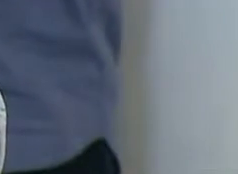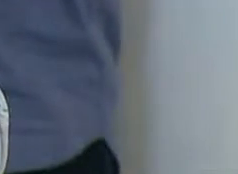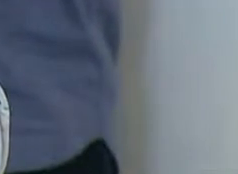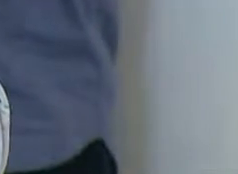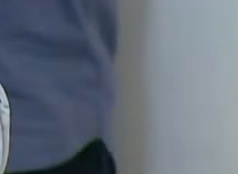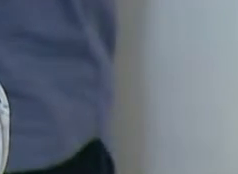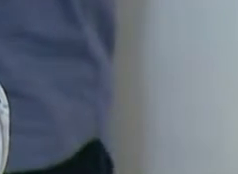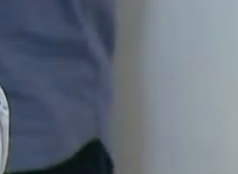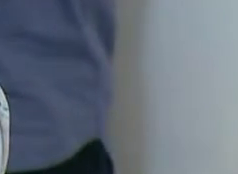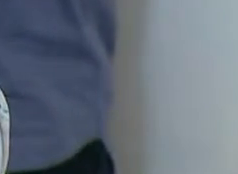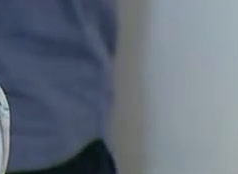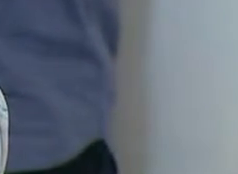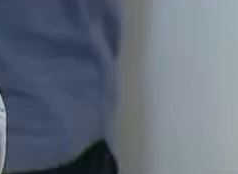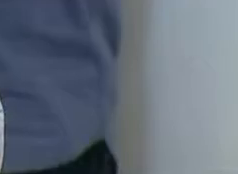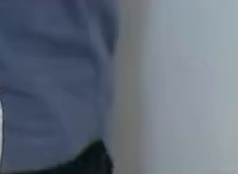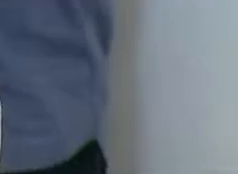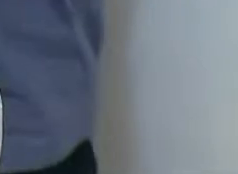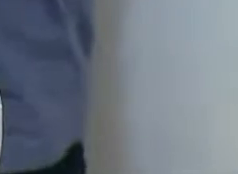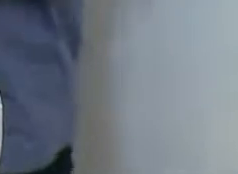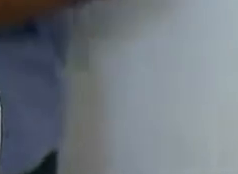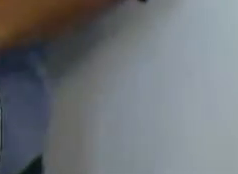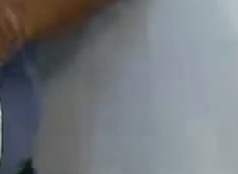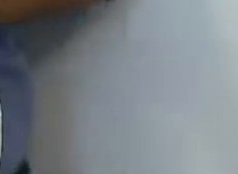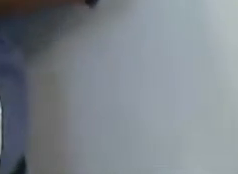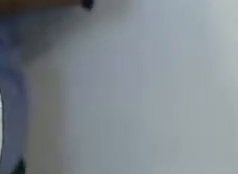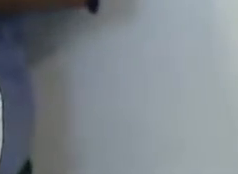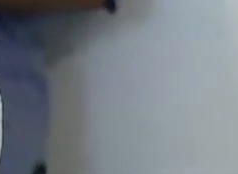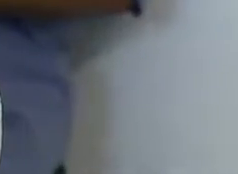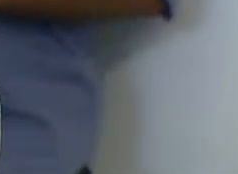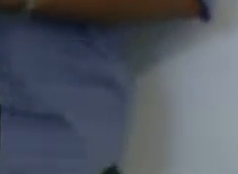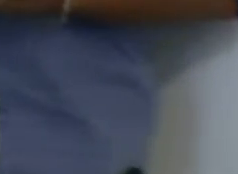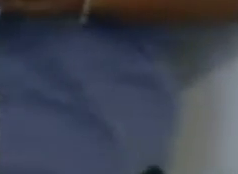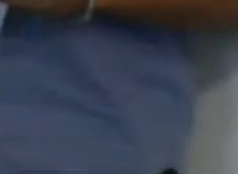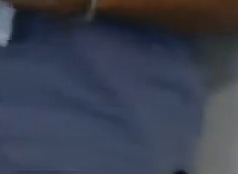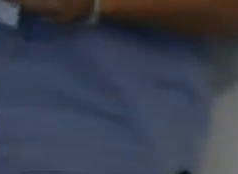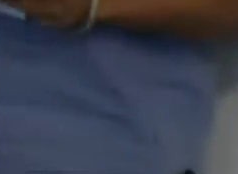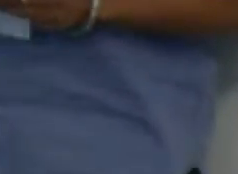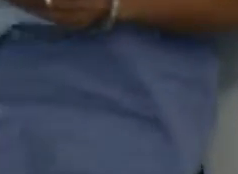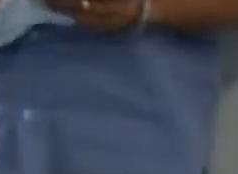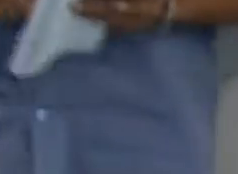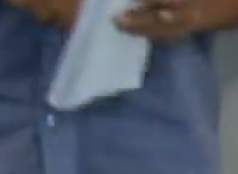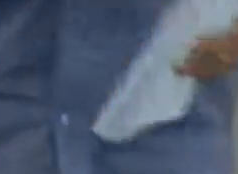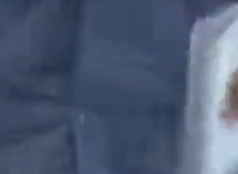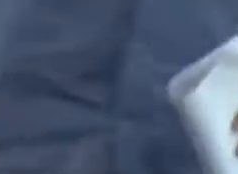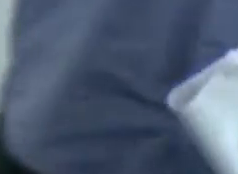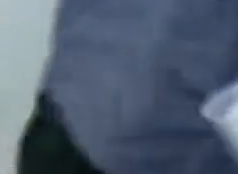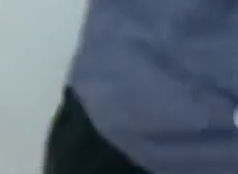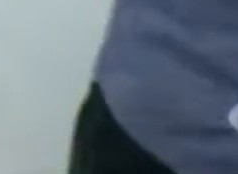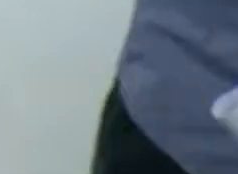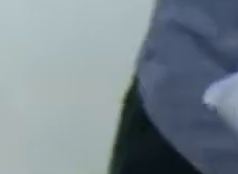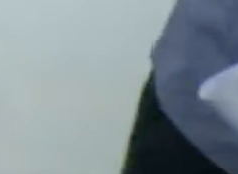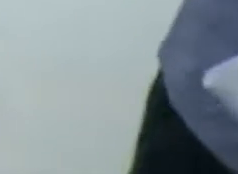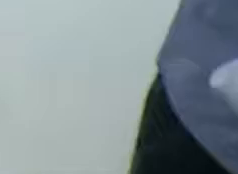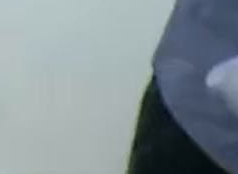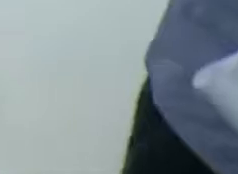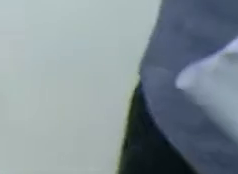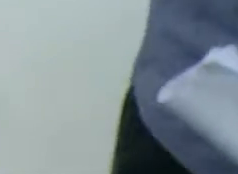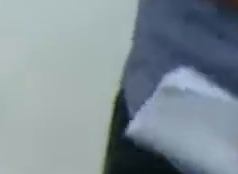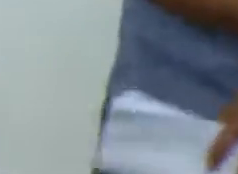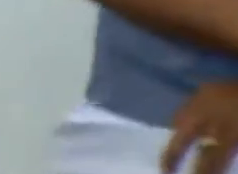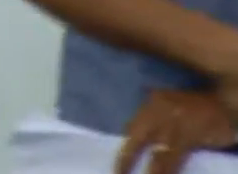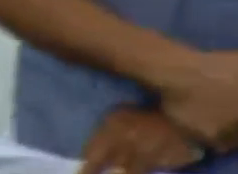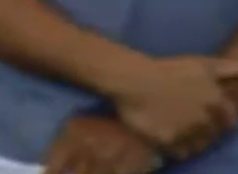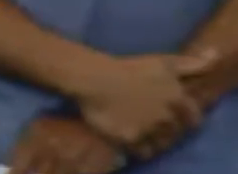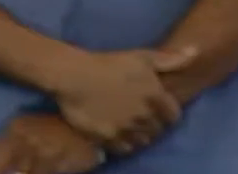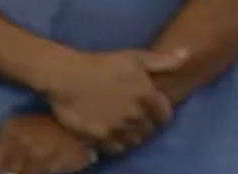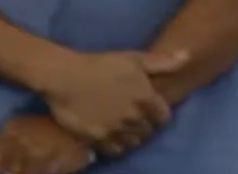no plantão policial norte, e a mulher está sendo atendida numa unidade básica de saúde, porque foi